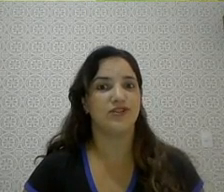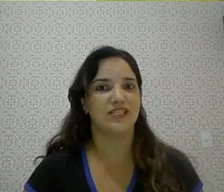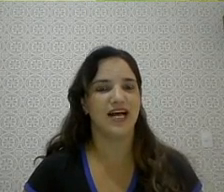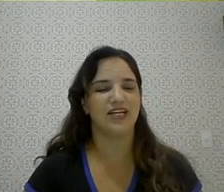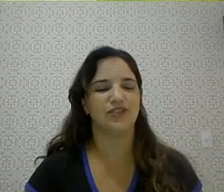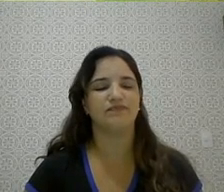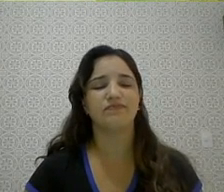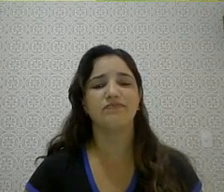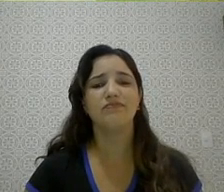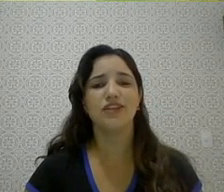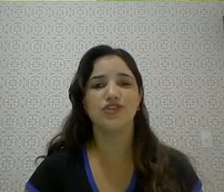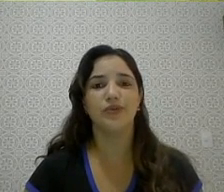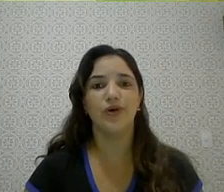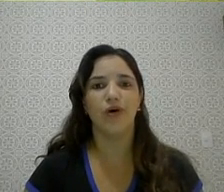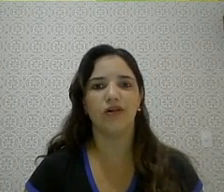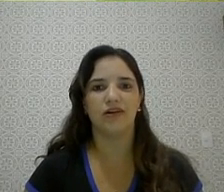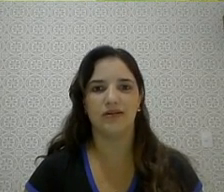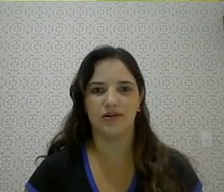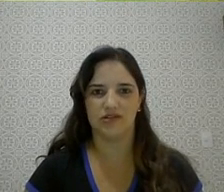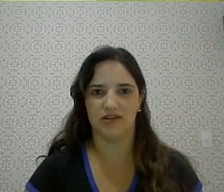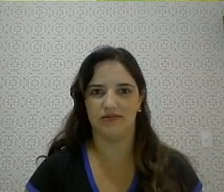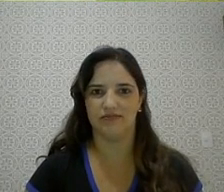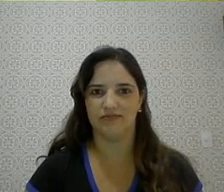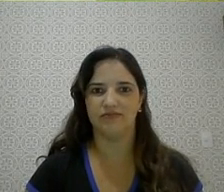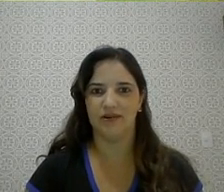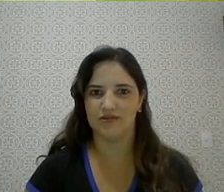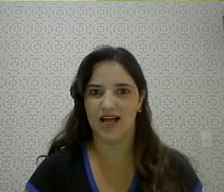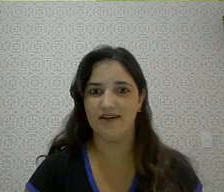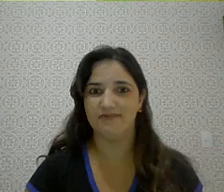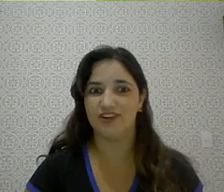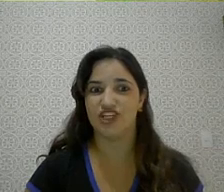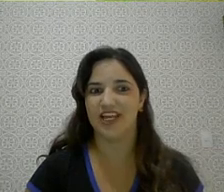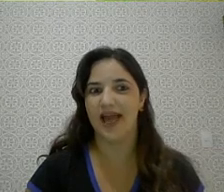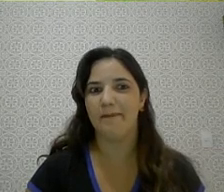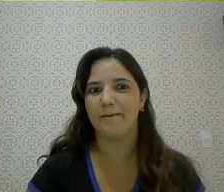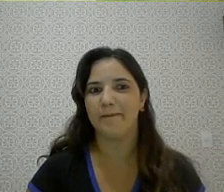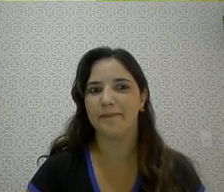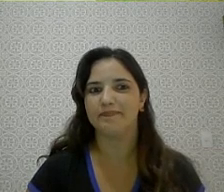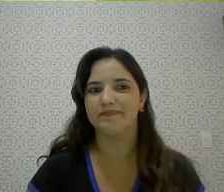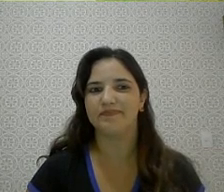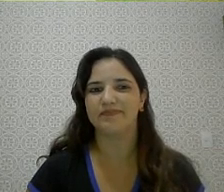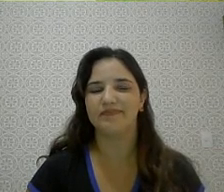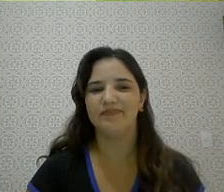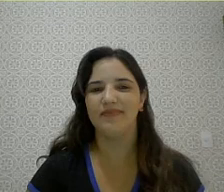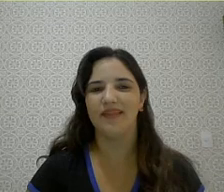uma curiosidade sobre outro animalzinho. Vamos lá ver de quem é?